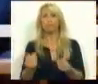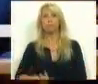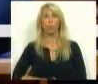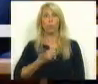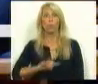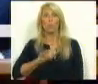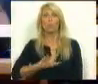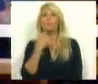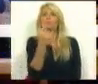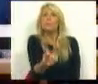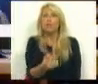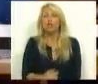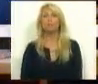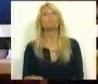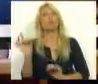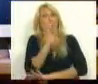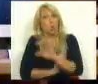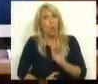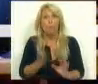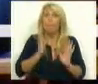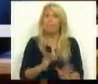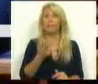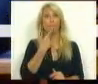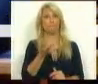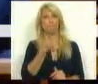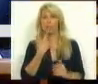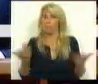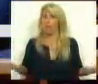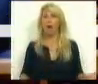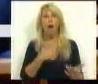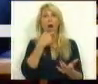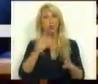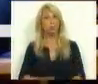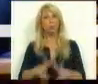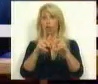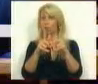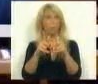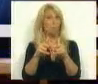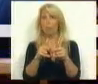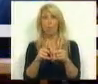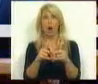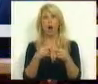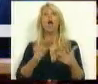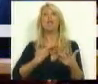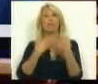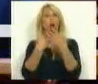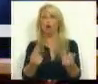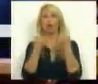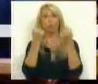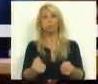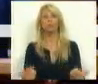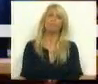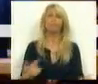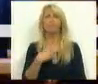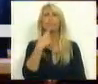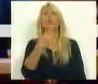afirma em Europa tem que perceber que sem crescimento não resolvemos o problema da dívida. É caro-se para perguntar onde tem